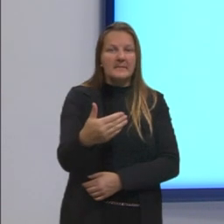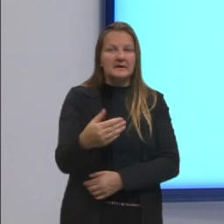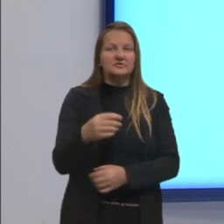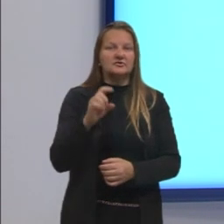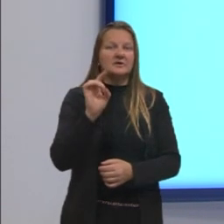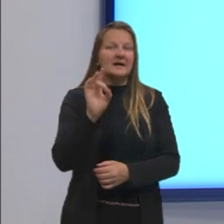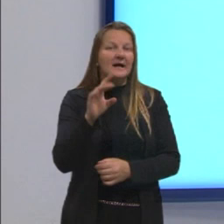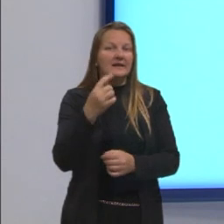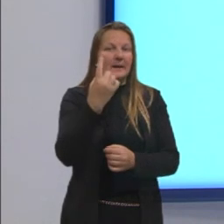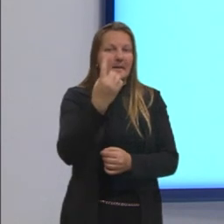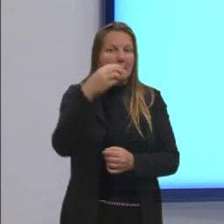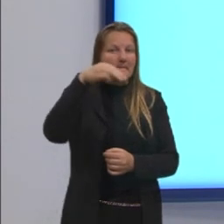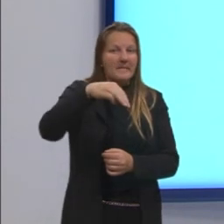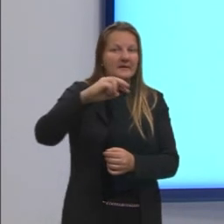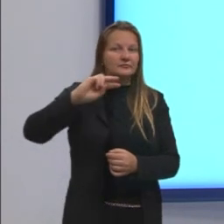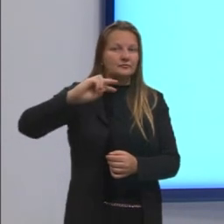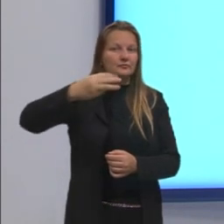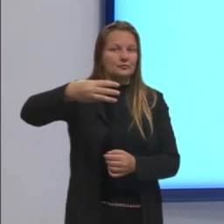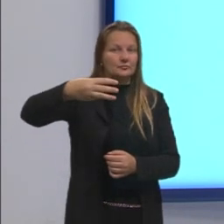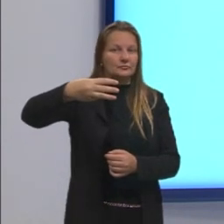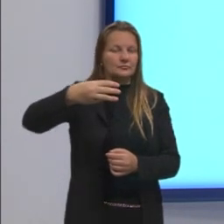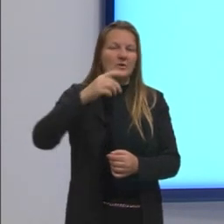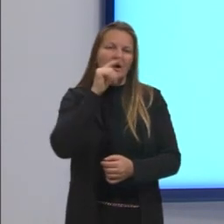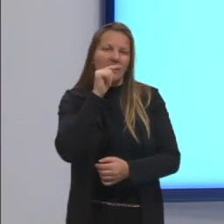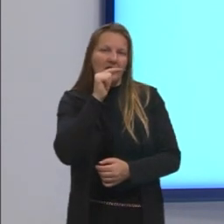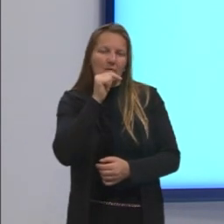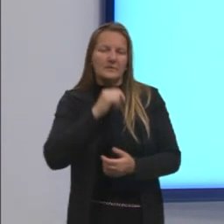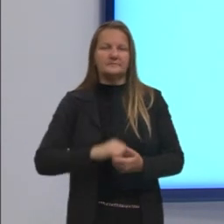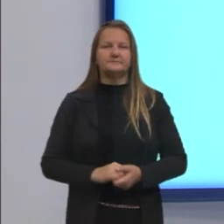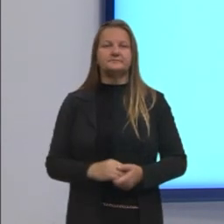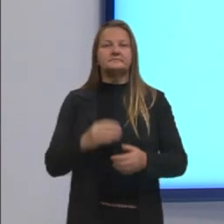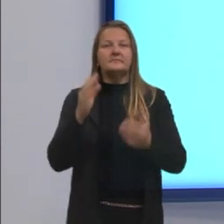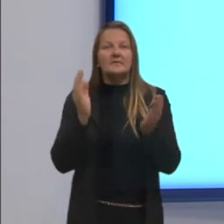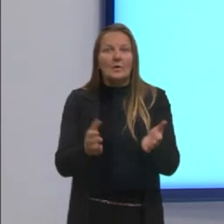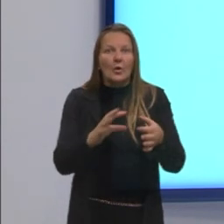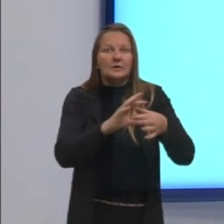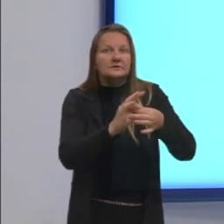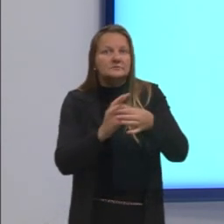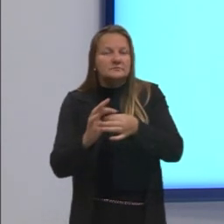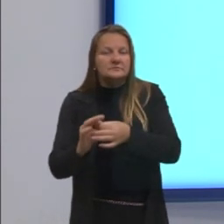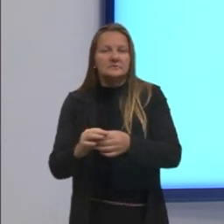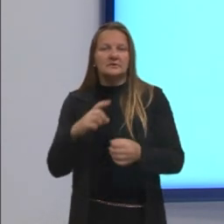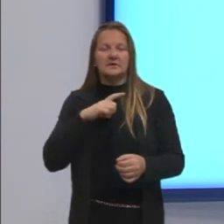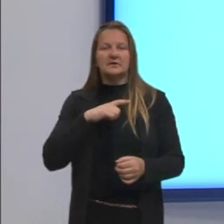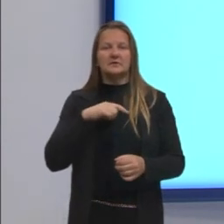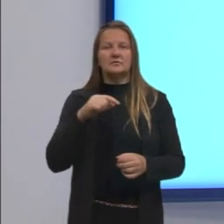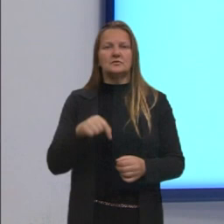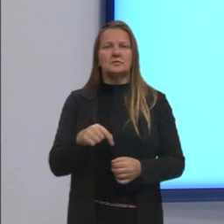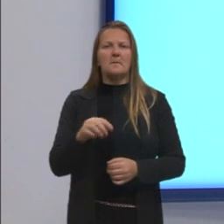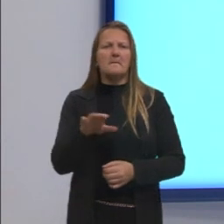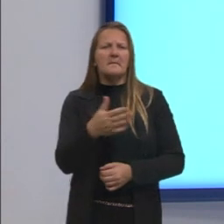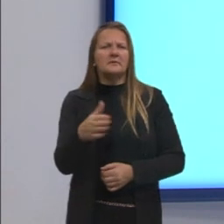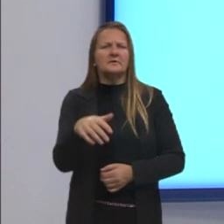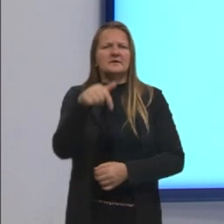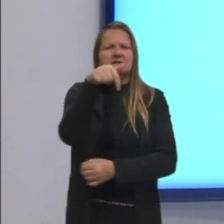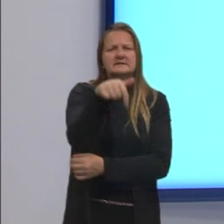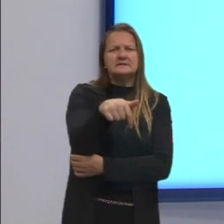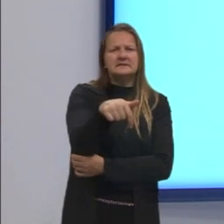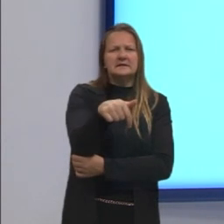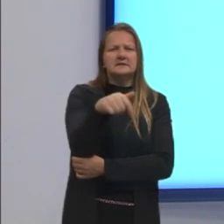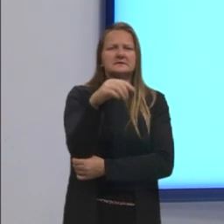cada metro cúbico de água atualmente o tanque comporta um total de